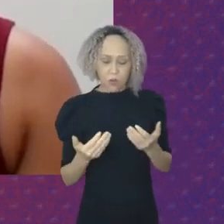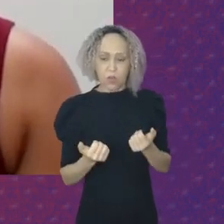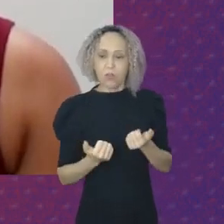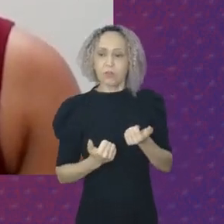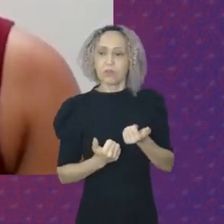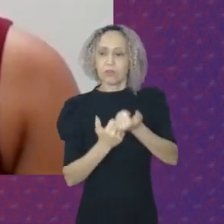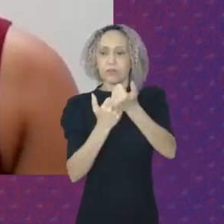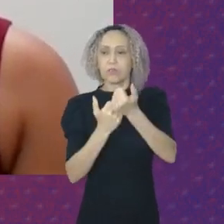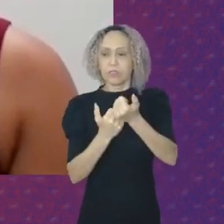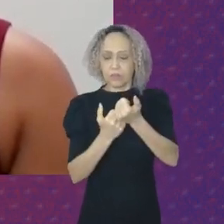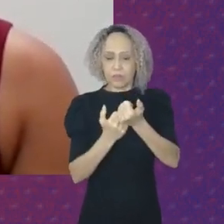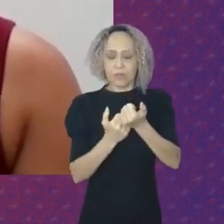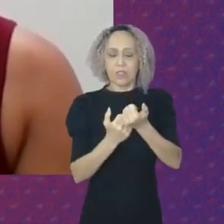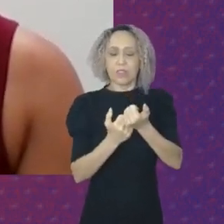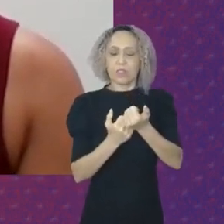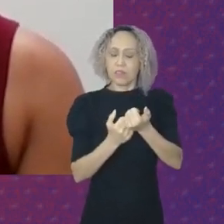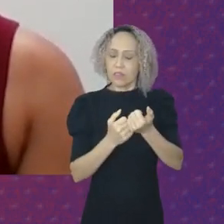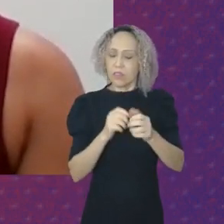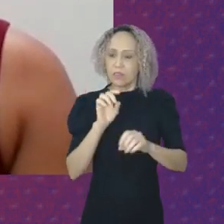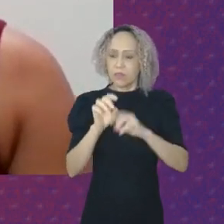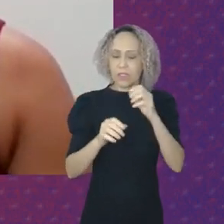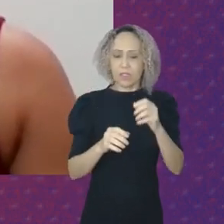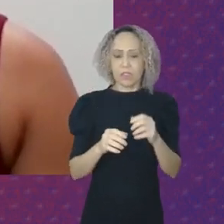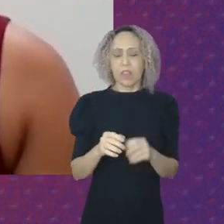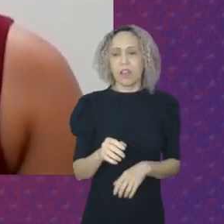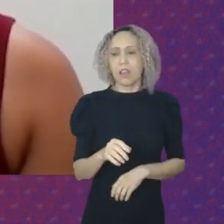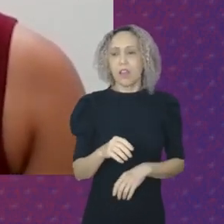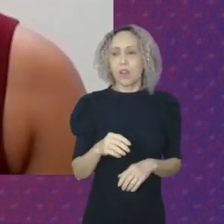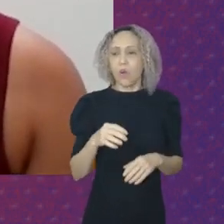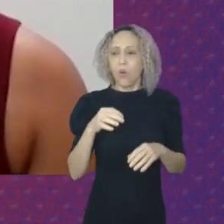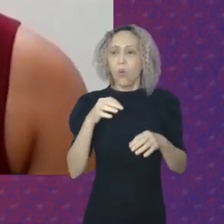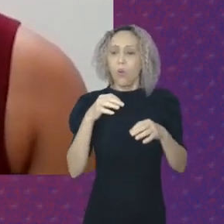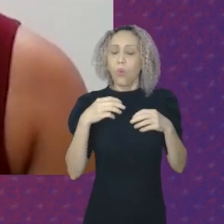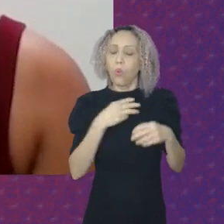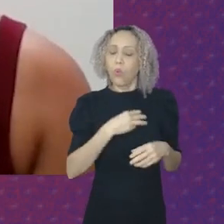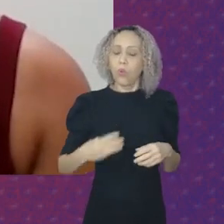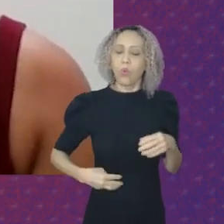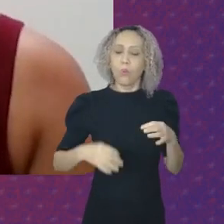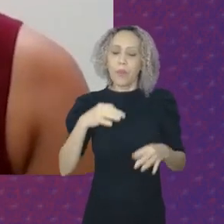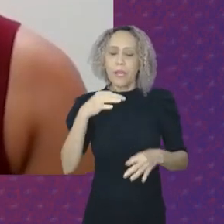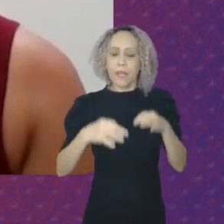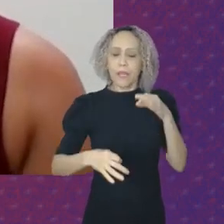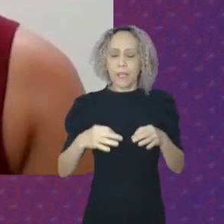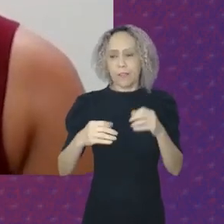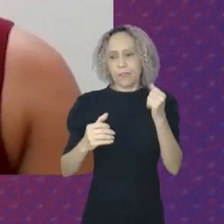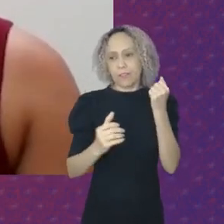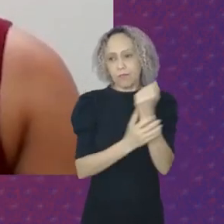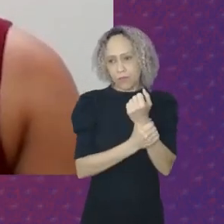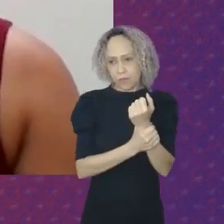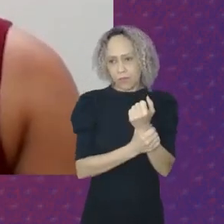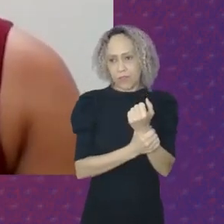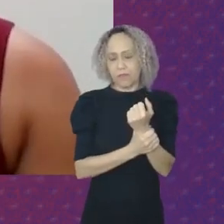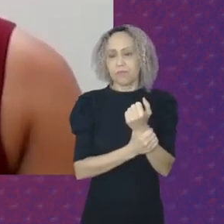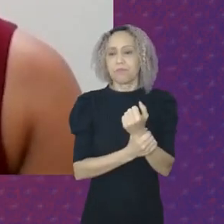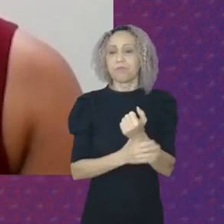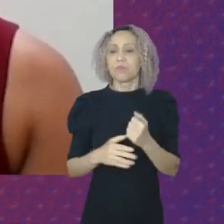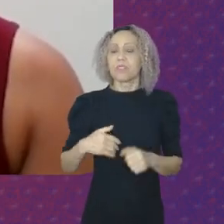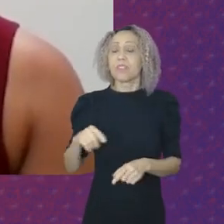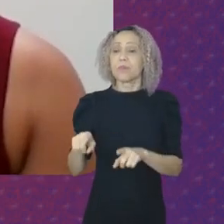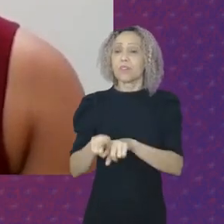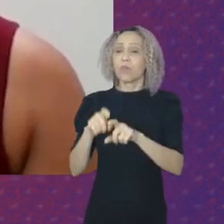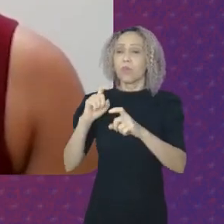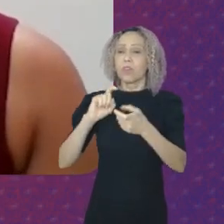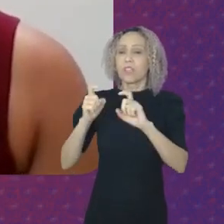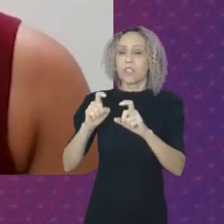da Justiça e Segurança Pública, o ministro Flávio Dino, e sou coordenadora do PRONASSE, que é o Programa Nacional de